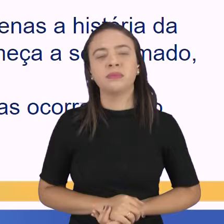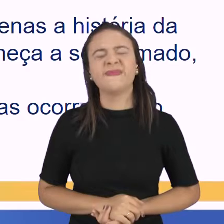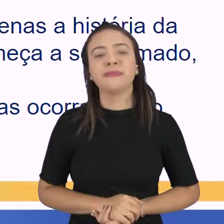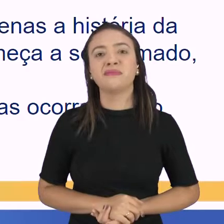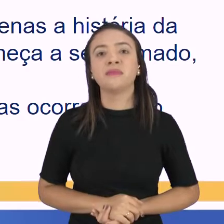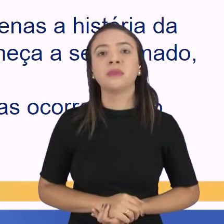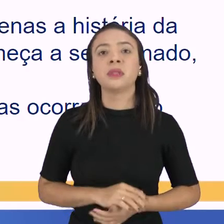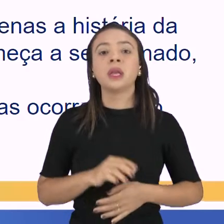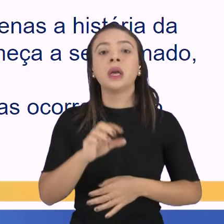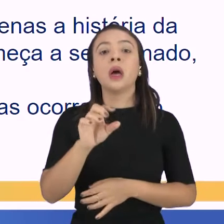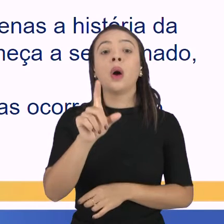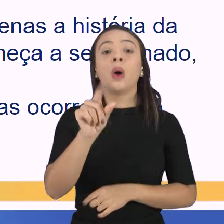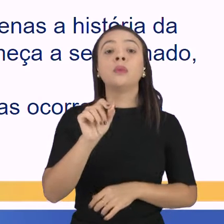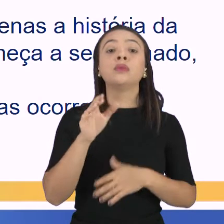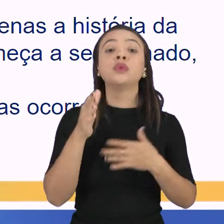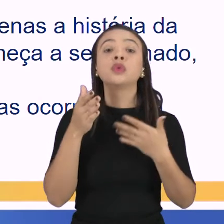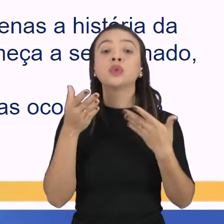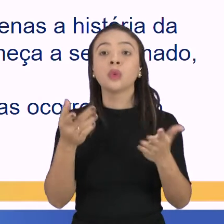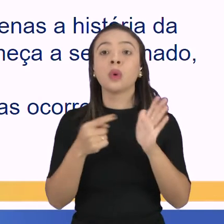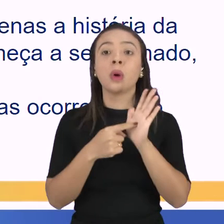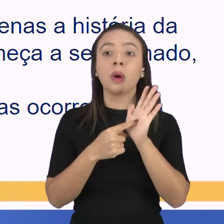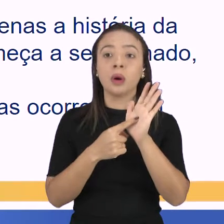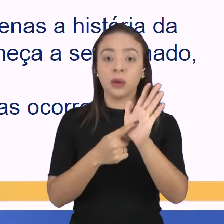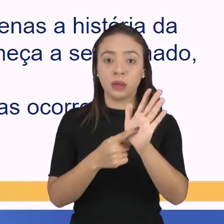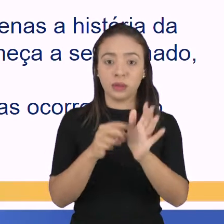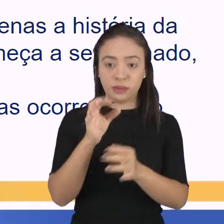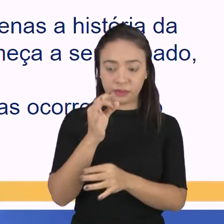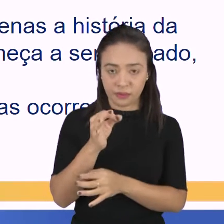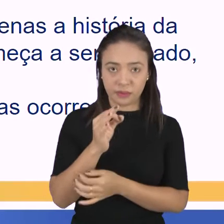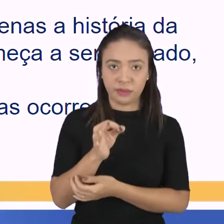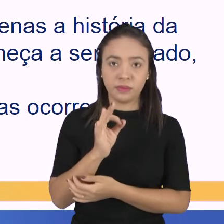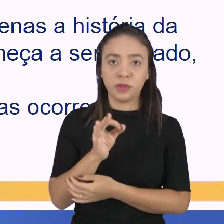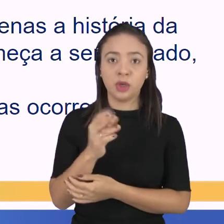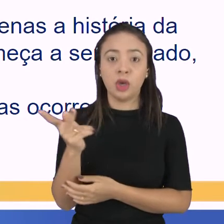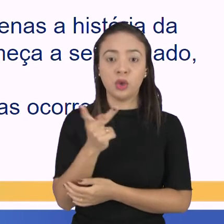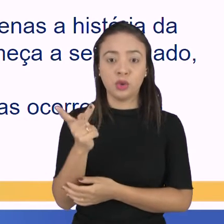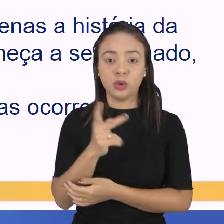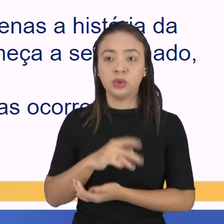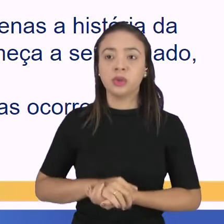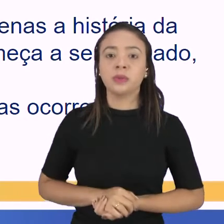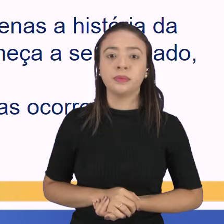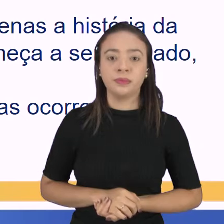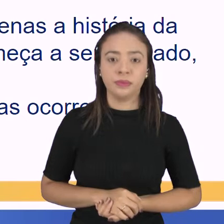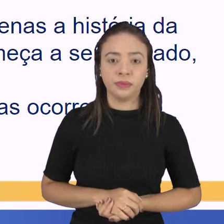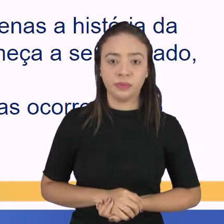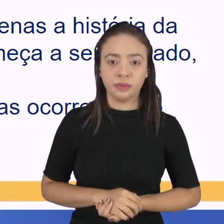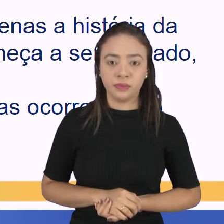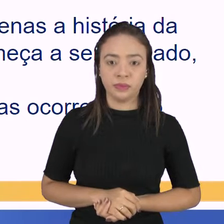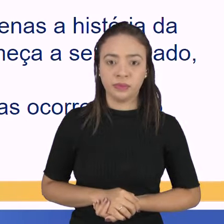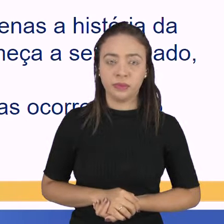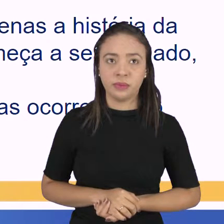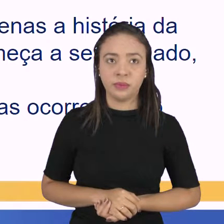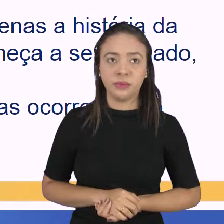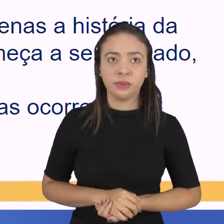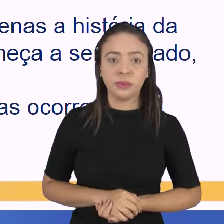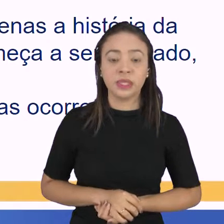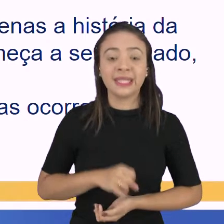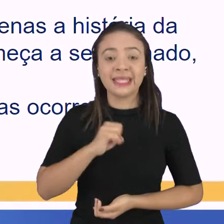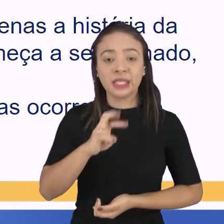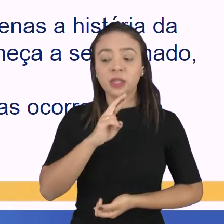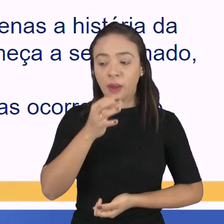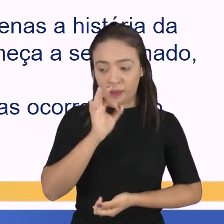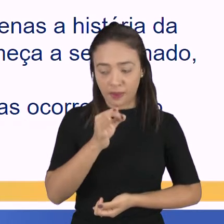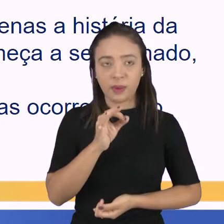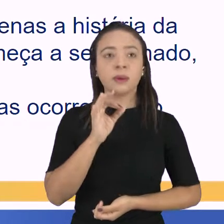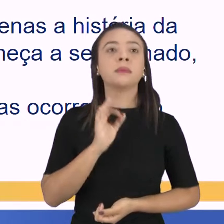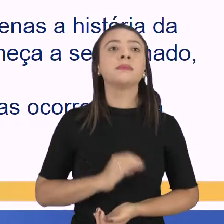opções traz corretamente a diferença entre o Old e o Middle English? Se você respondeu que é a primeira, acertou. Então, nós vimos